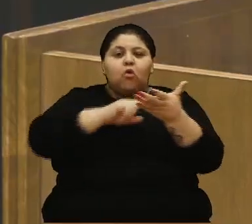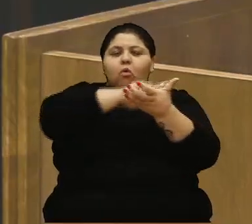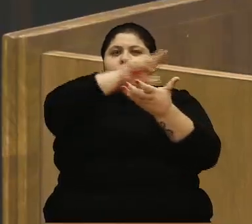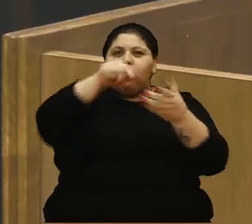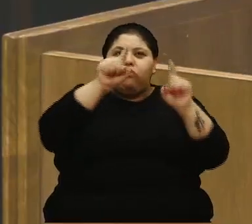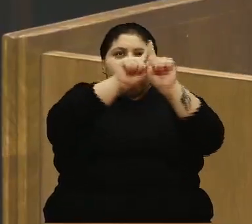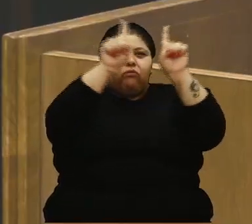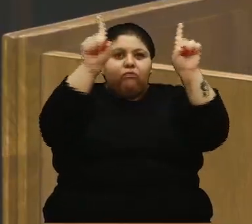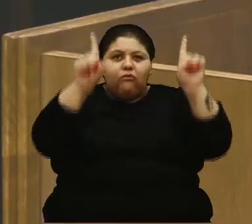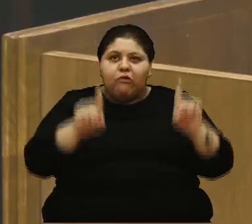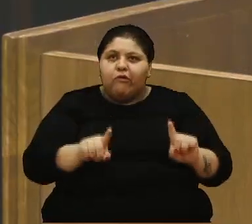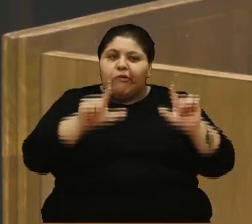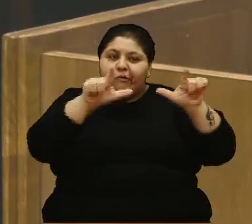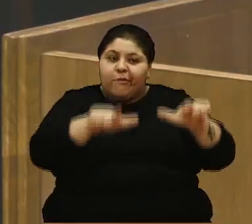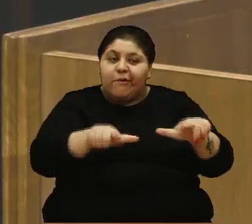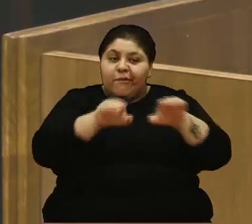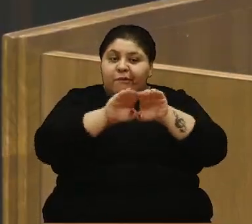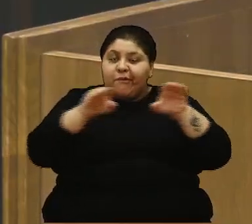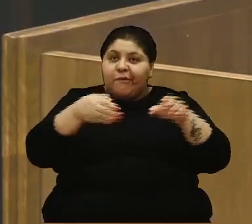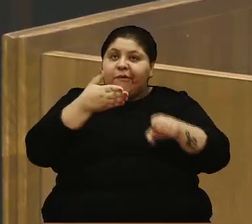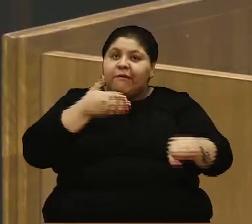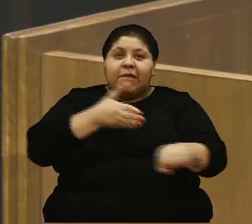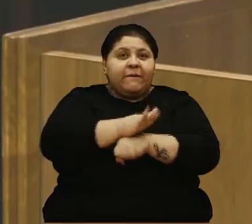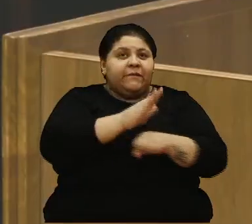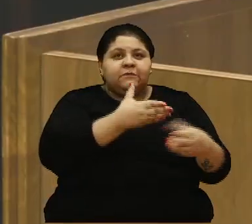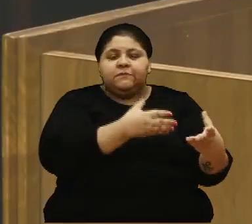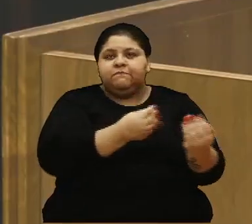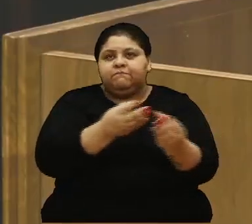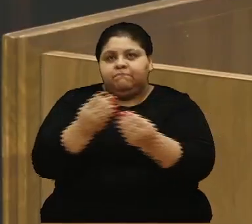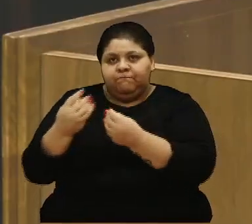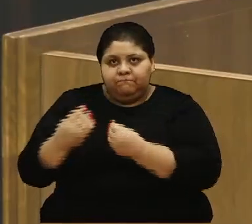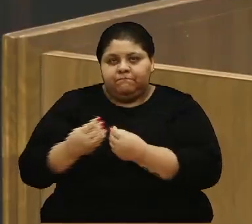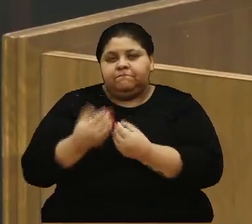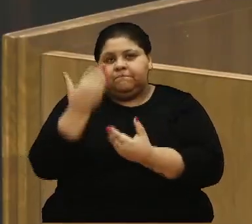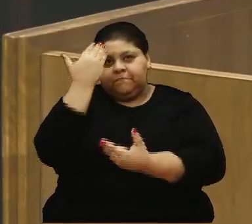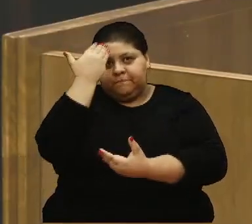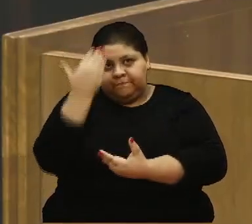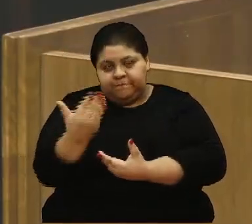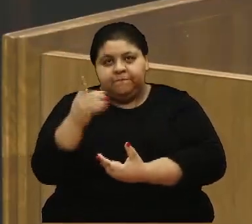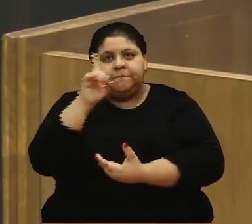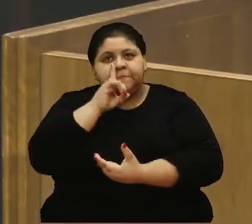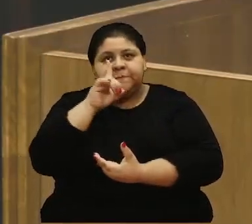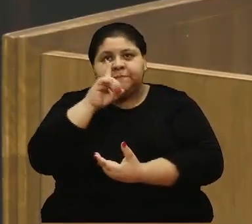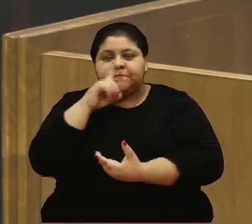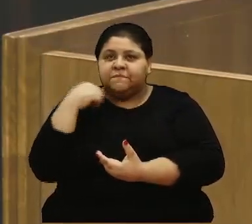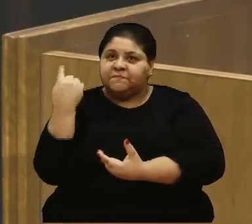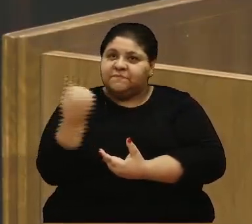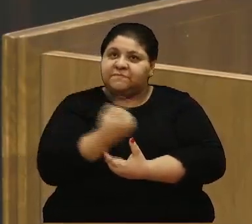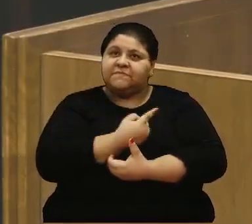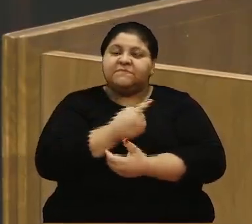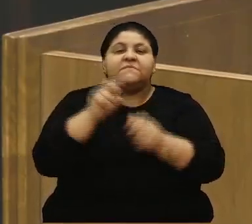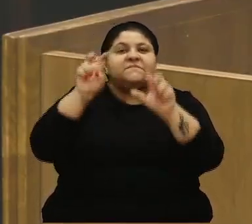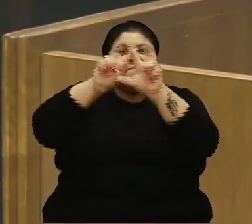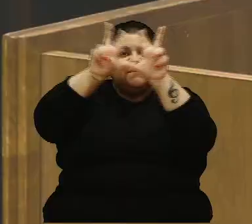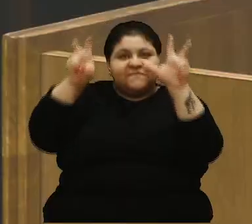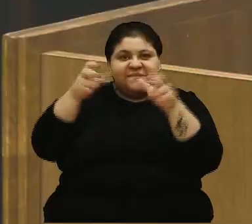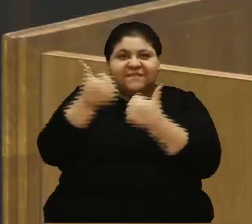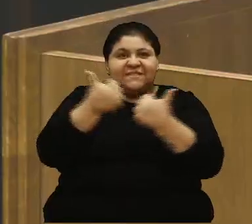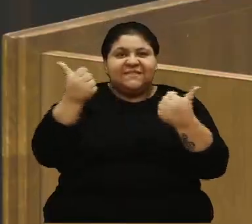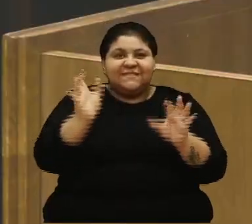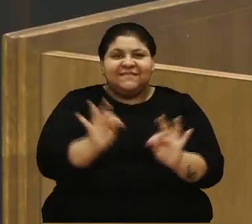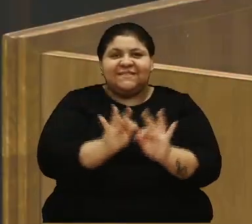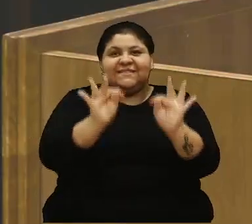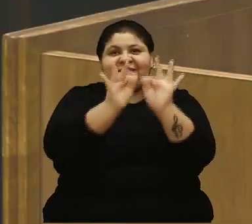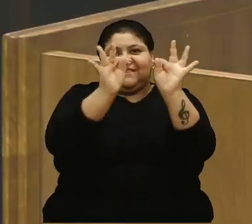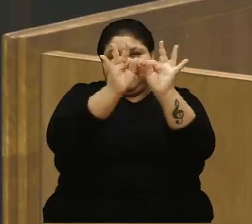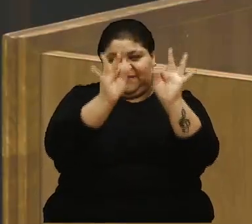equipe, gabinete e bancada, que se envolveram demais. Muito obrigada. E as mães, que são a nossa, abre aspas, assessoria técnica,